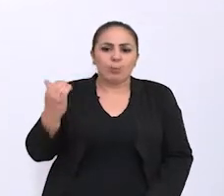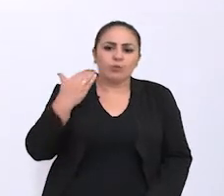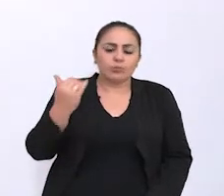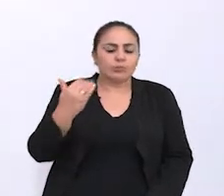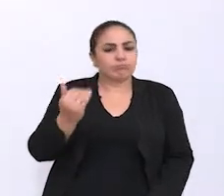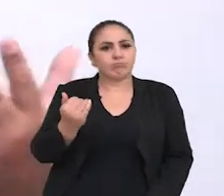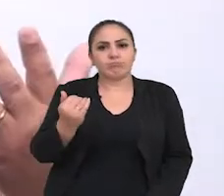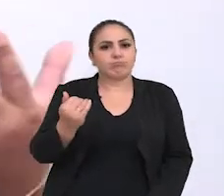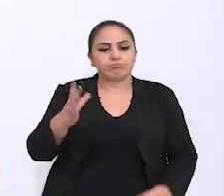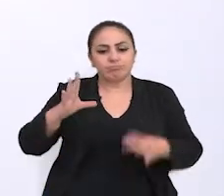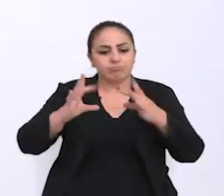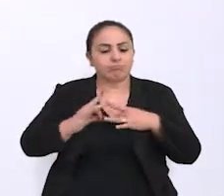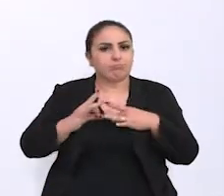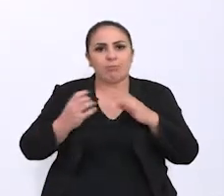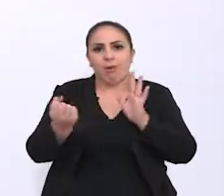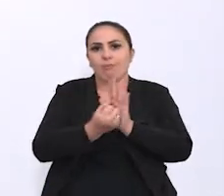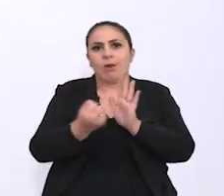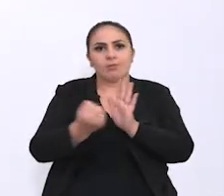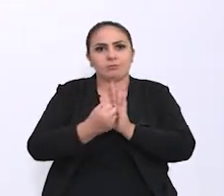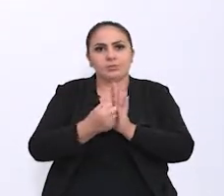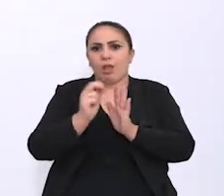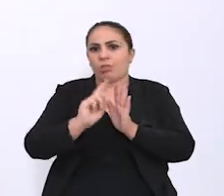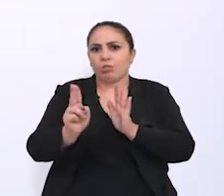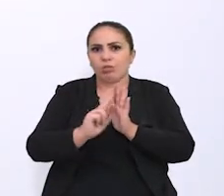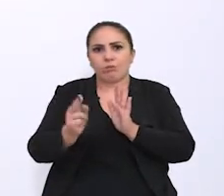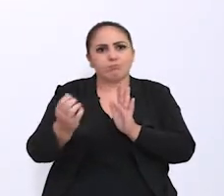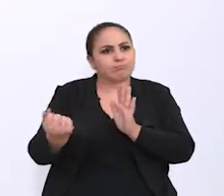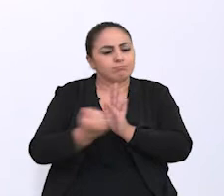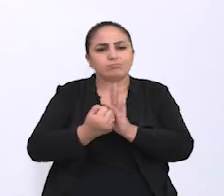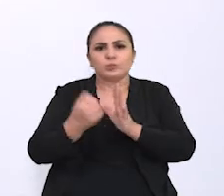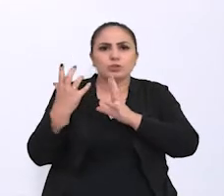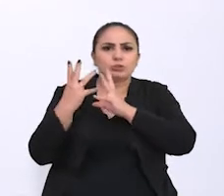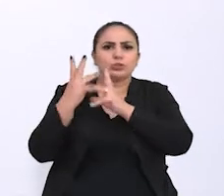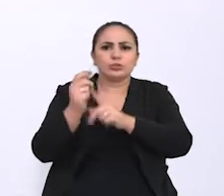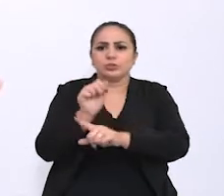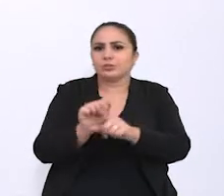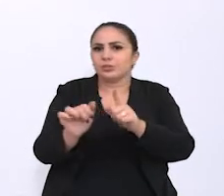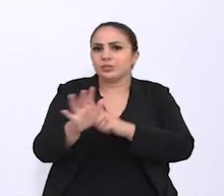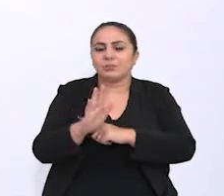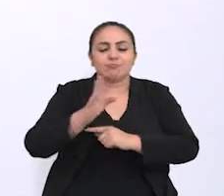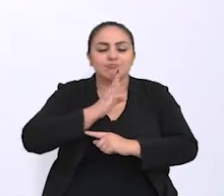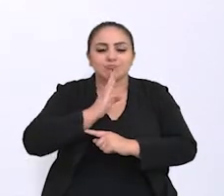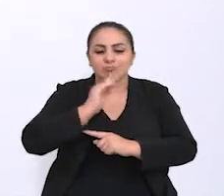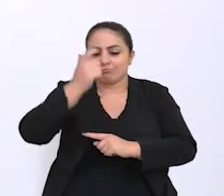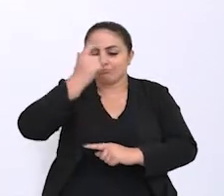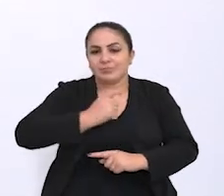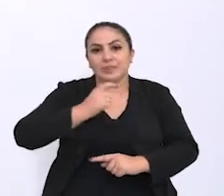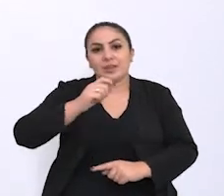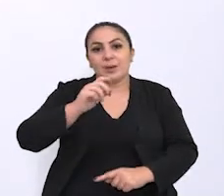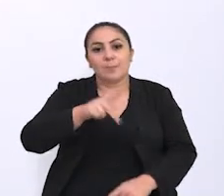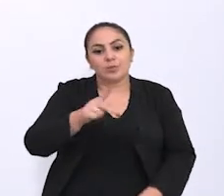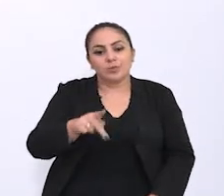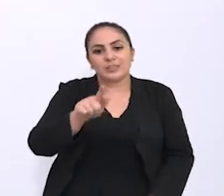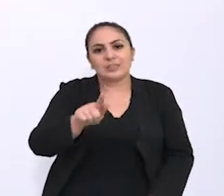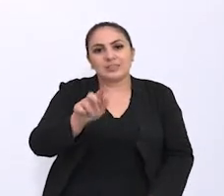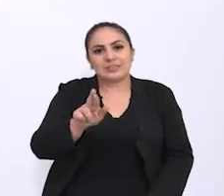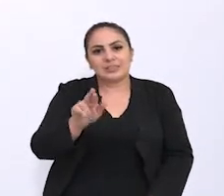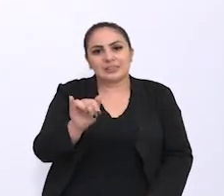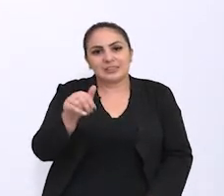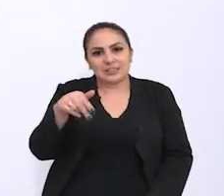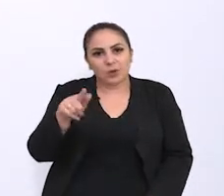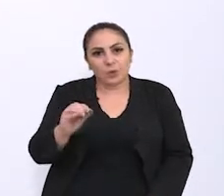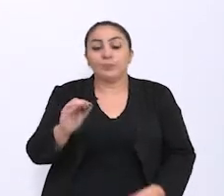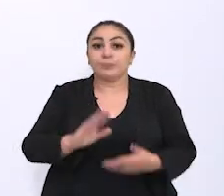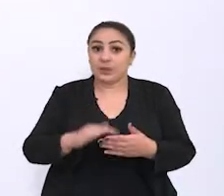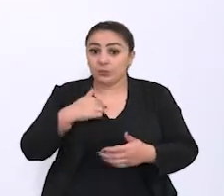gringo. E essa marca, né, esse nome ficou marcado em toda a sociedade, né? E também, além disso, eu